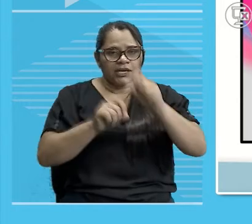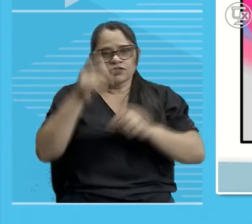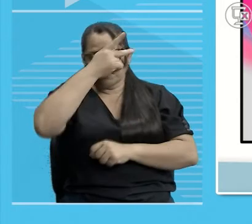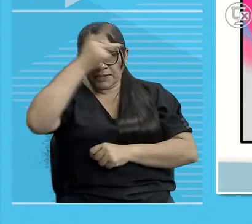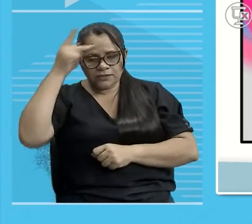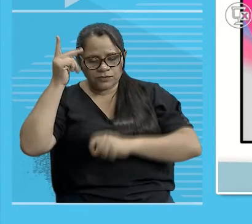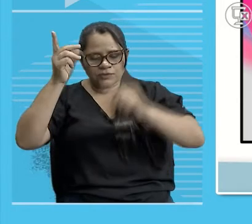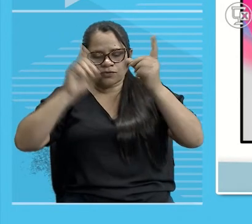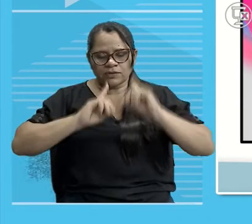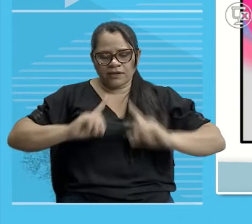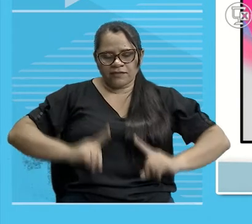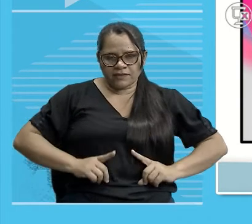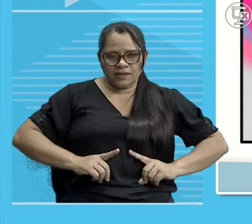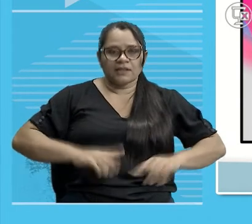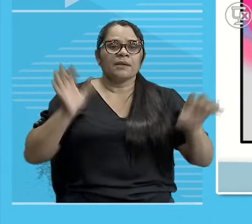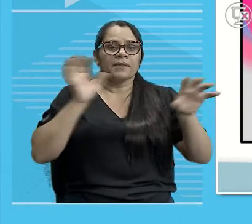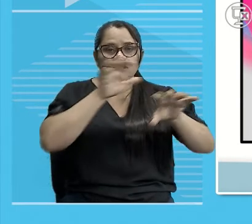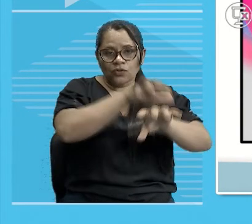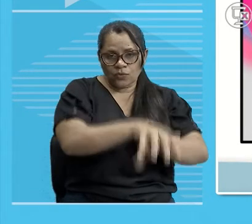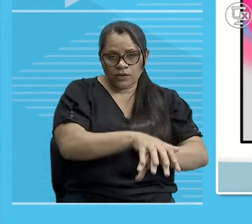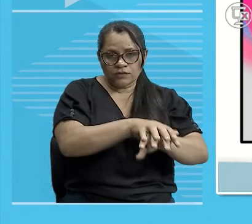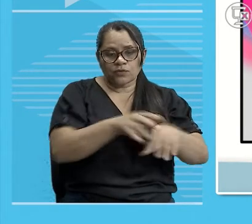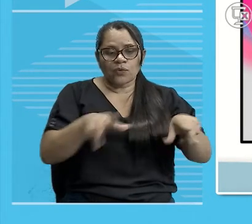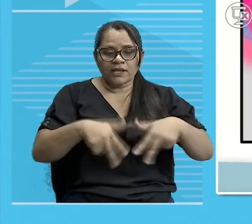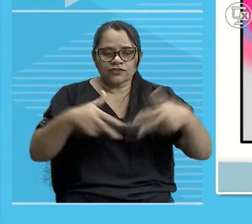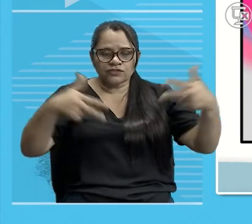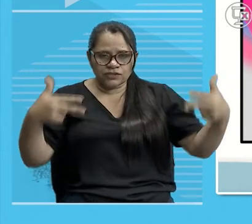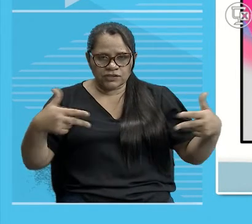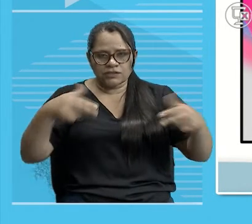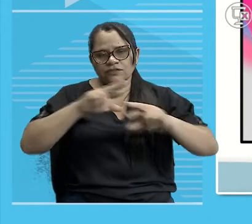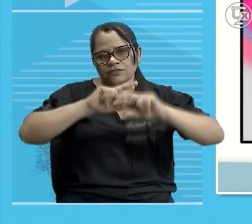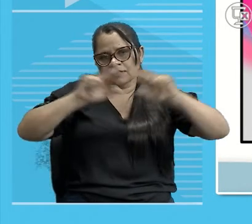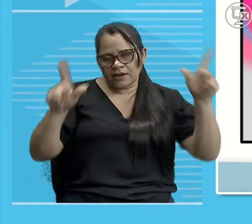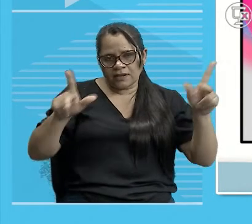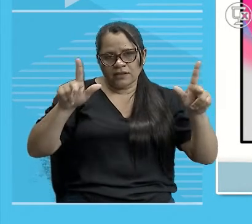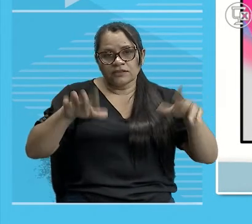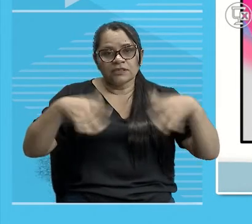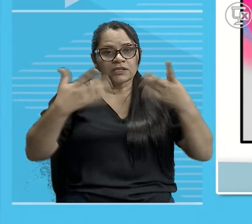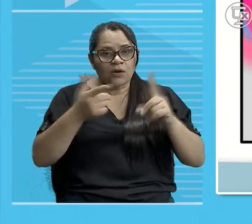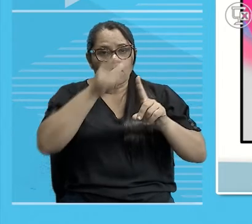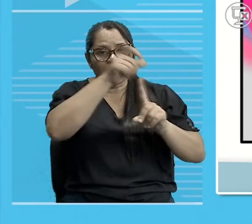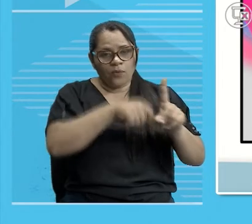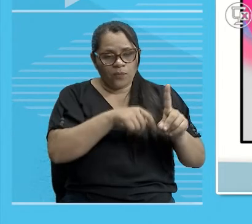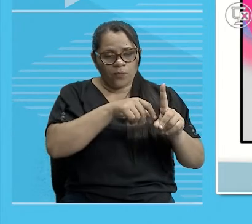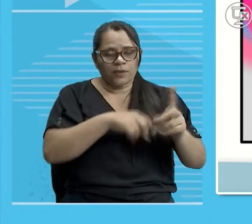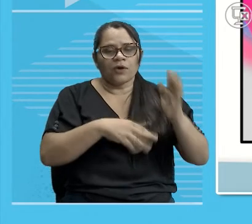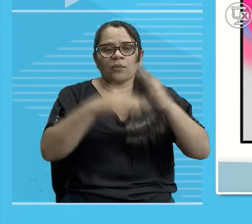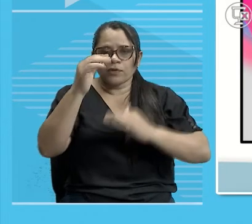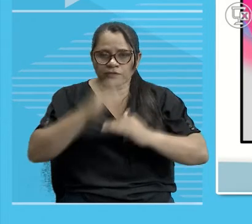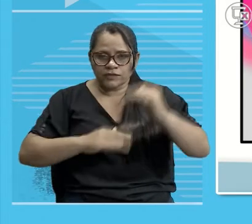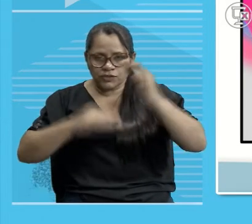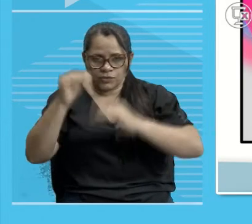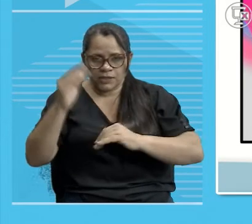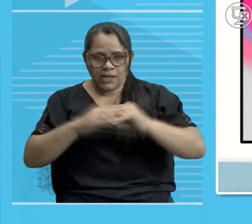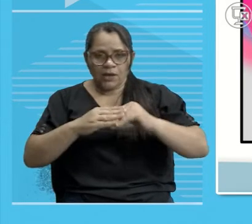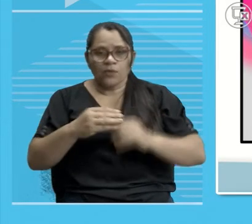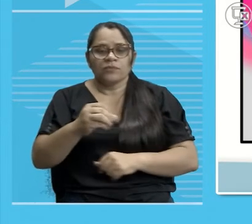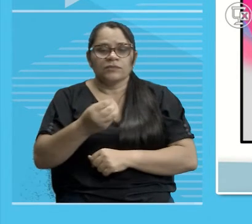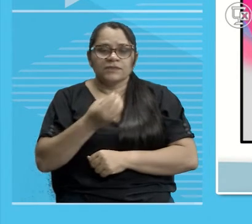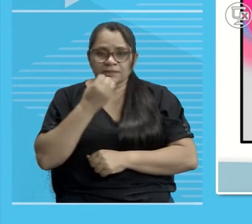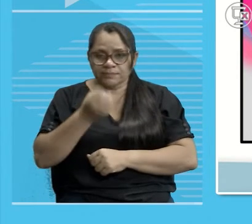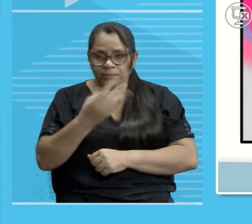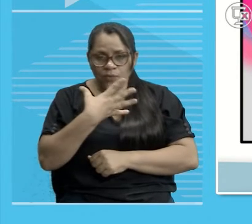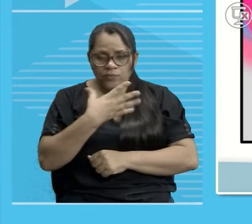pessoas com etnias diferentes e assim por diante é um profissional que é bem pago no mercado 11